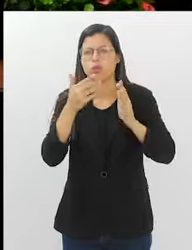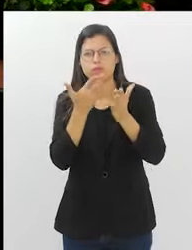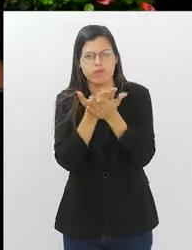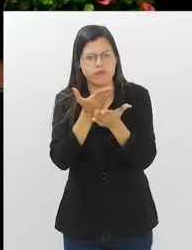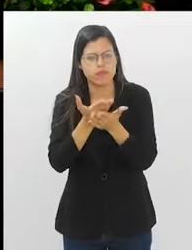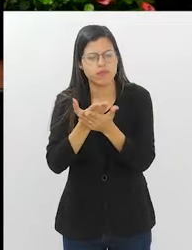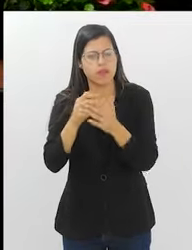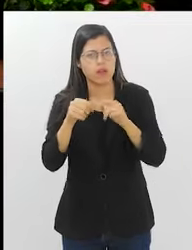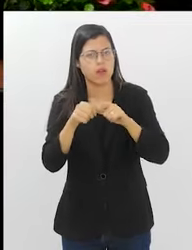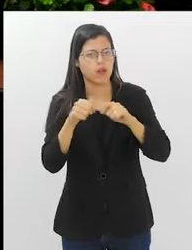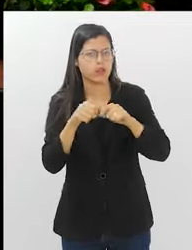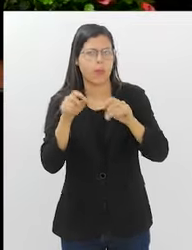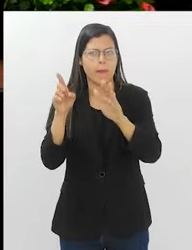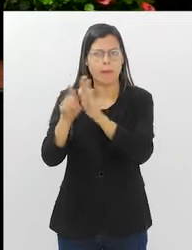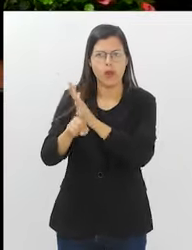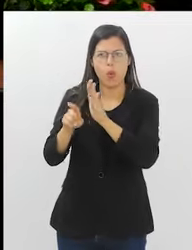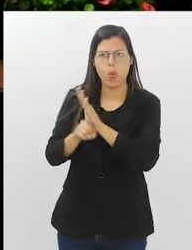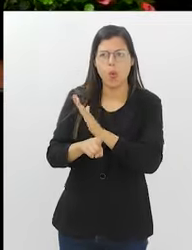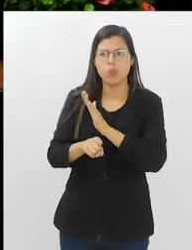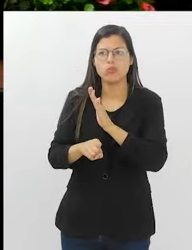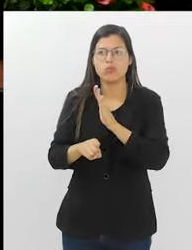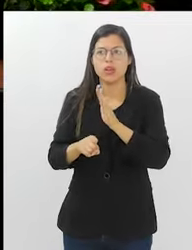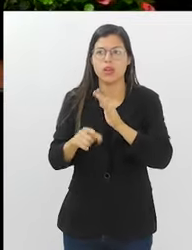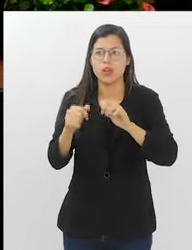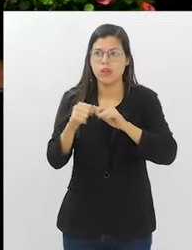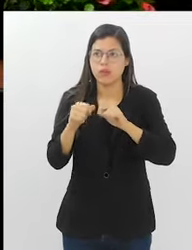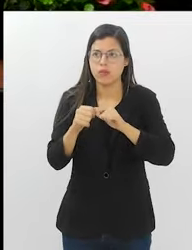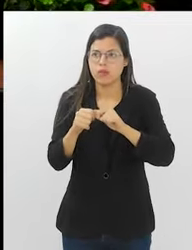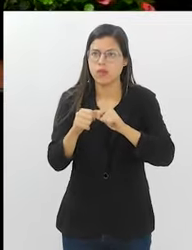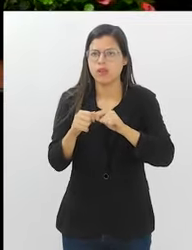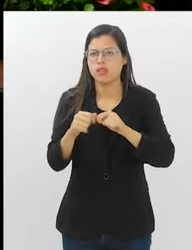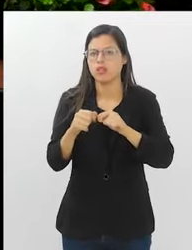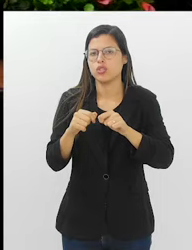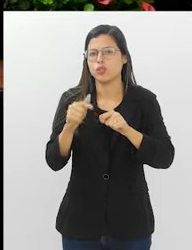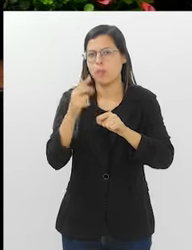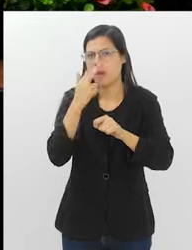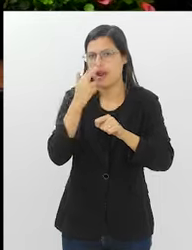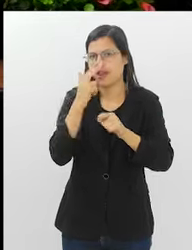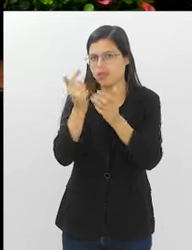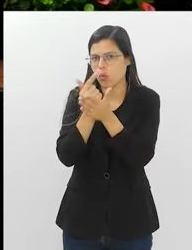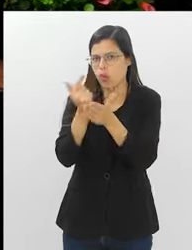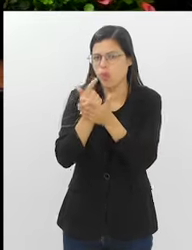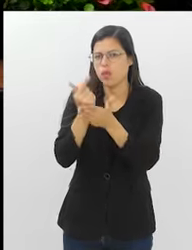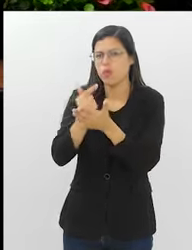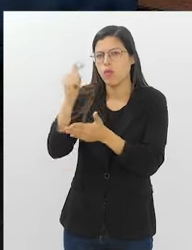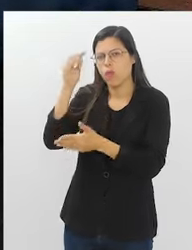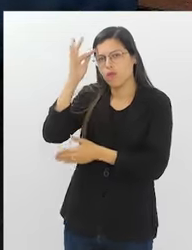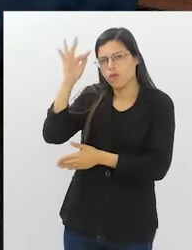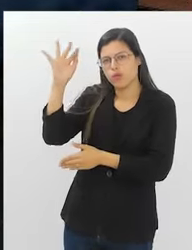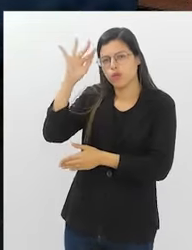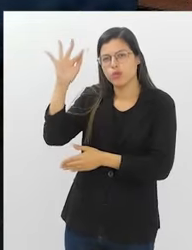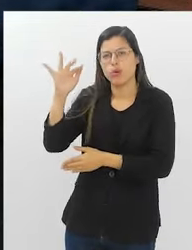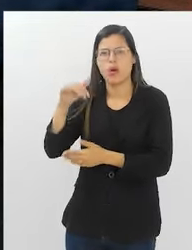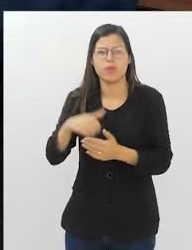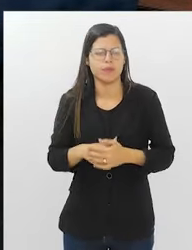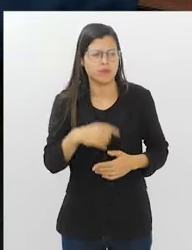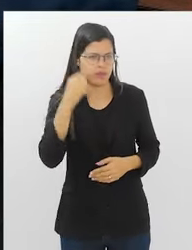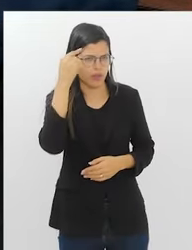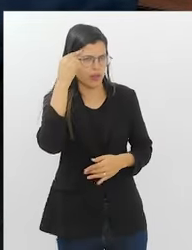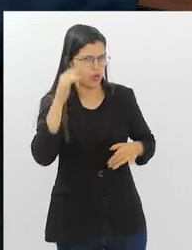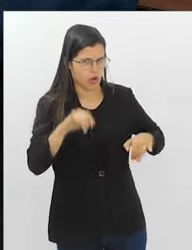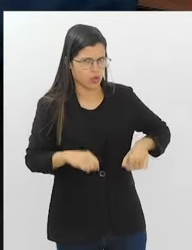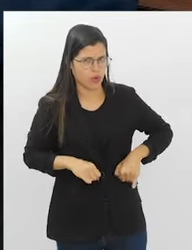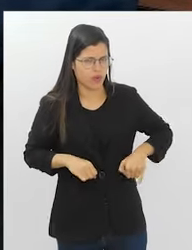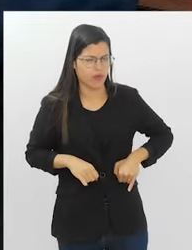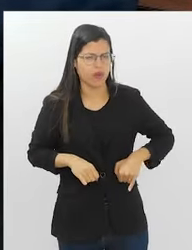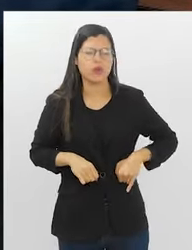faz perguntas, ele interage, ele forma então um conjunto, uma obra filosófica. Imagino que ele deve ter sofrido um